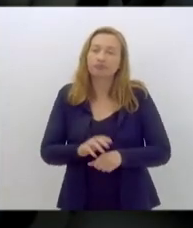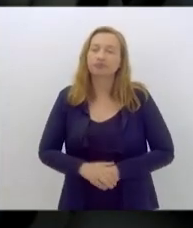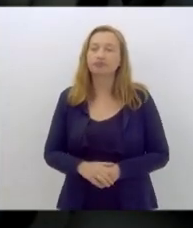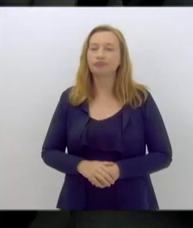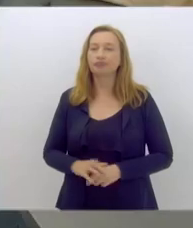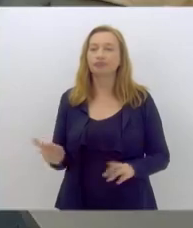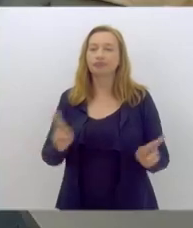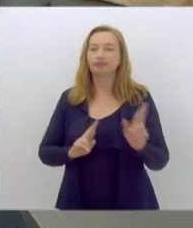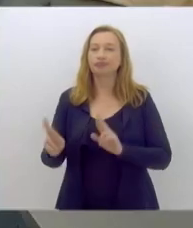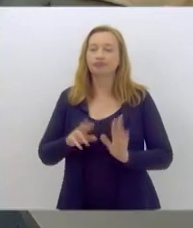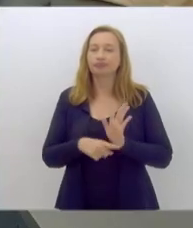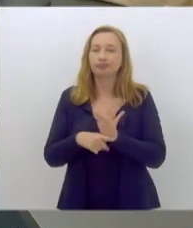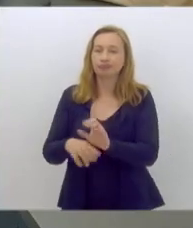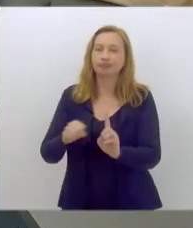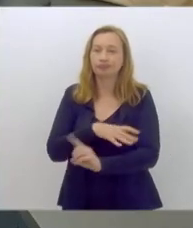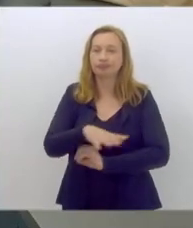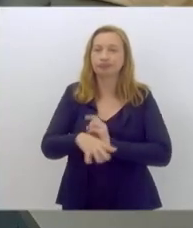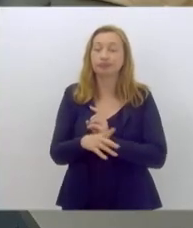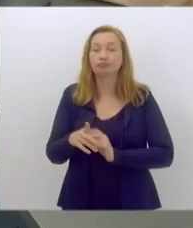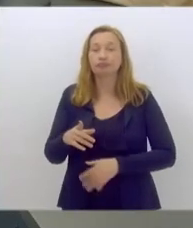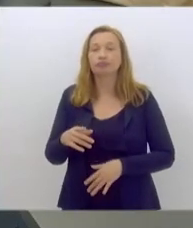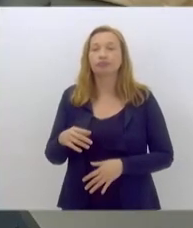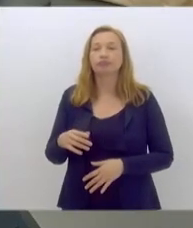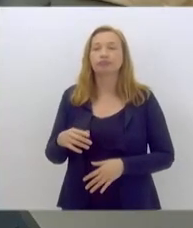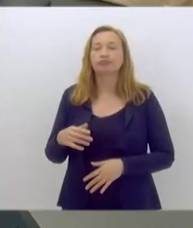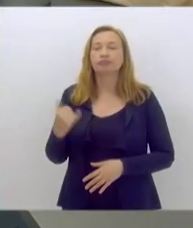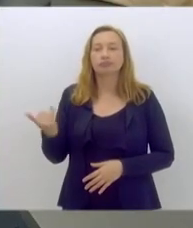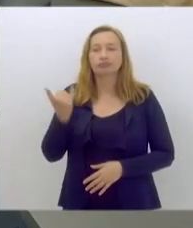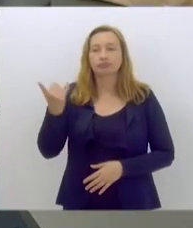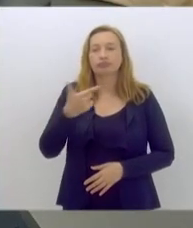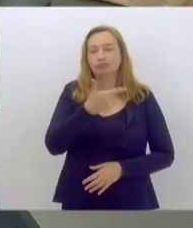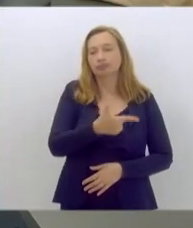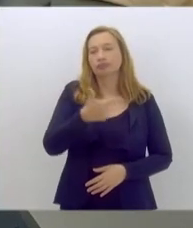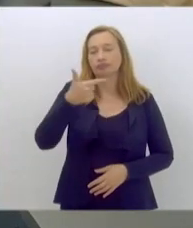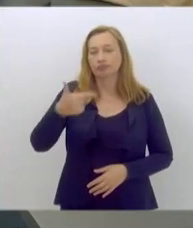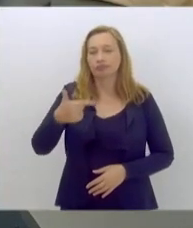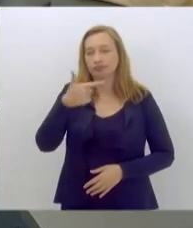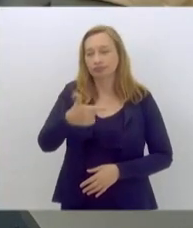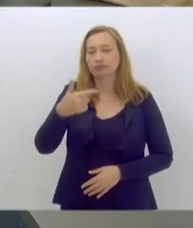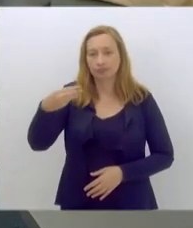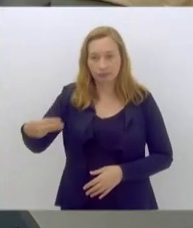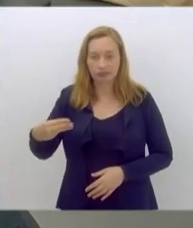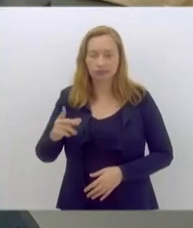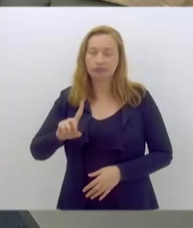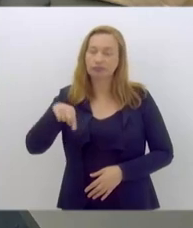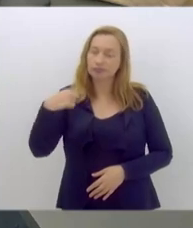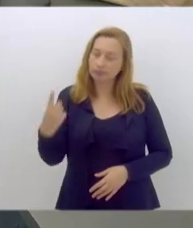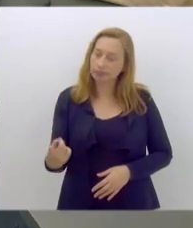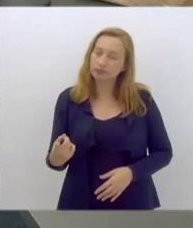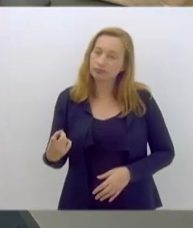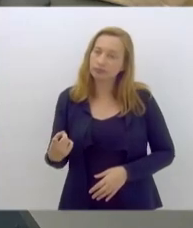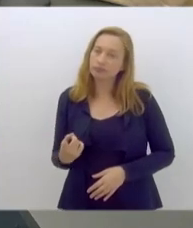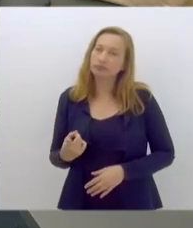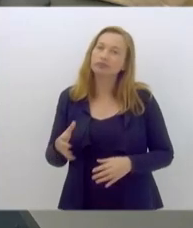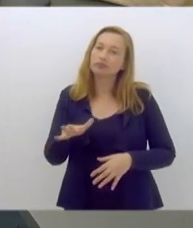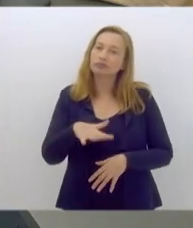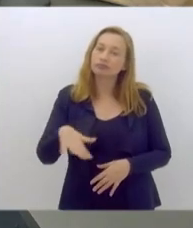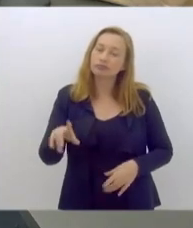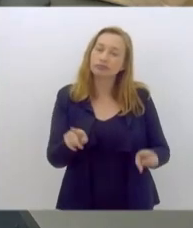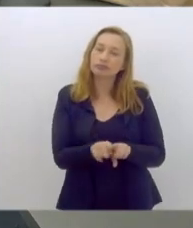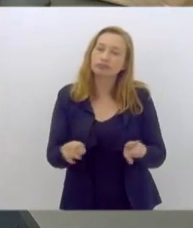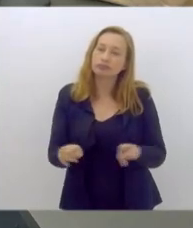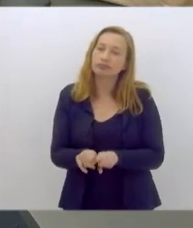relação à assistência tem um fator importante de 22 para 23 não só na assistência mas em outros em outros setores também